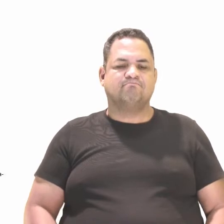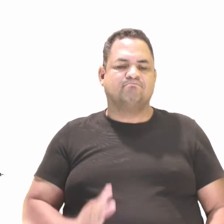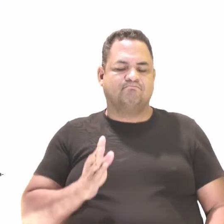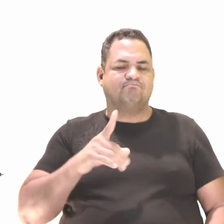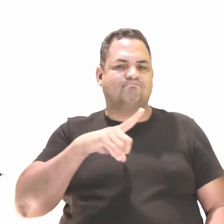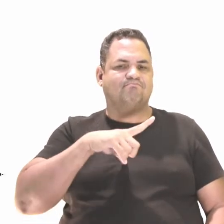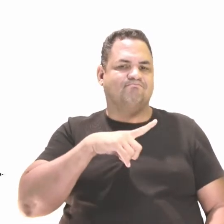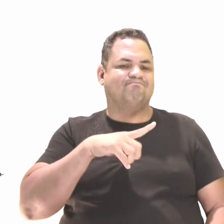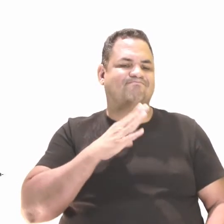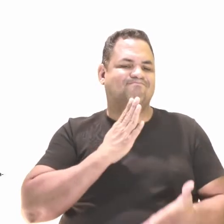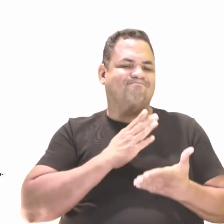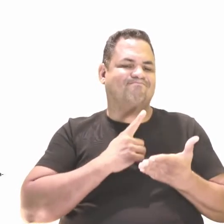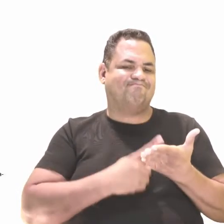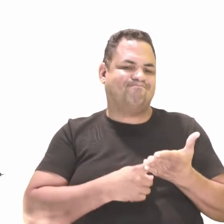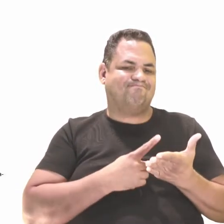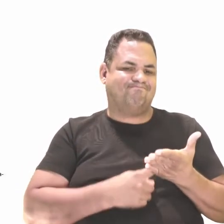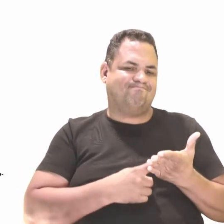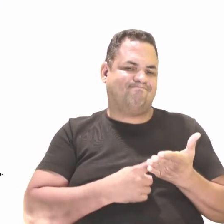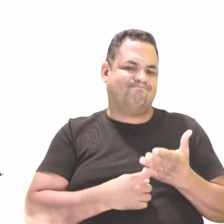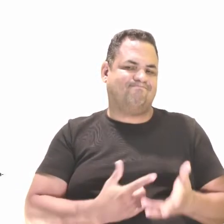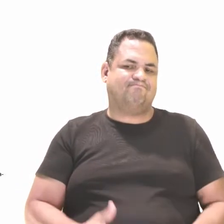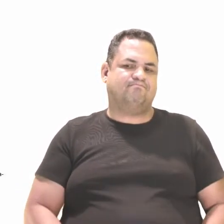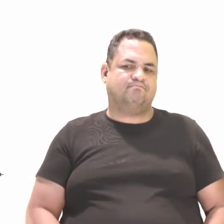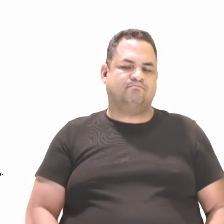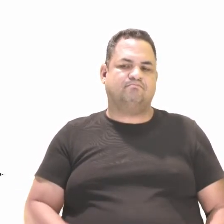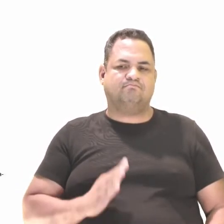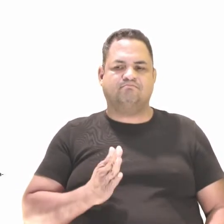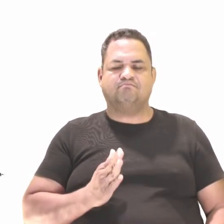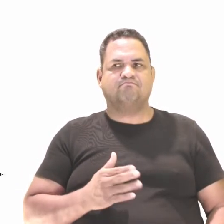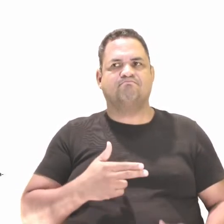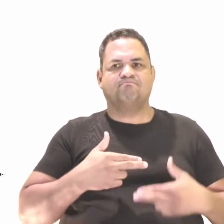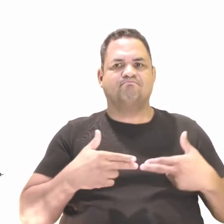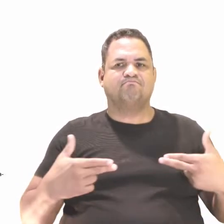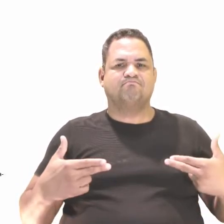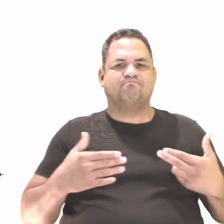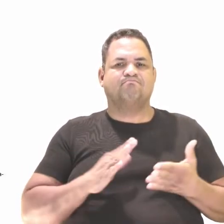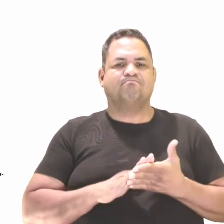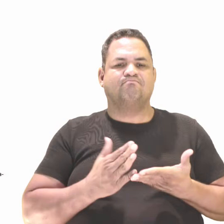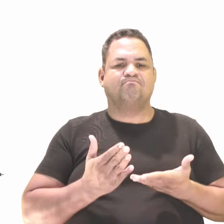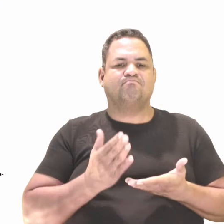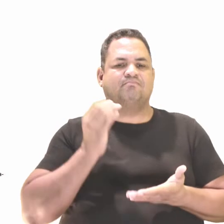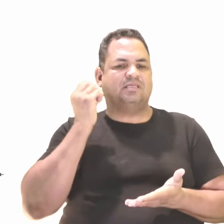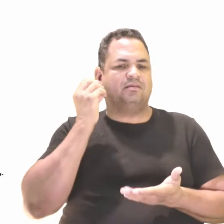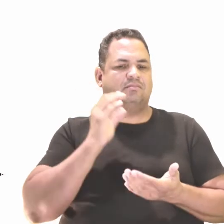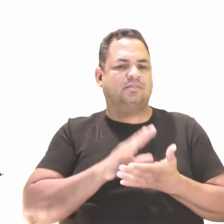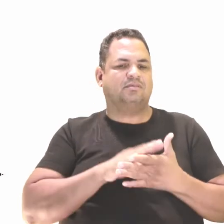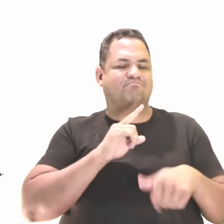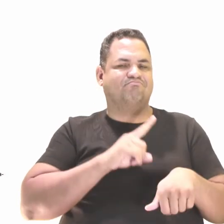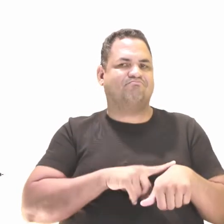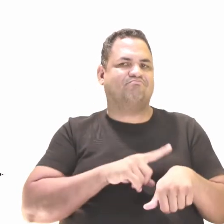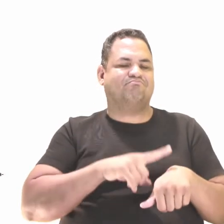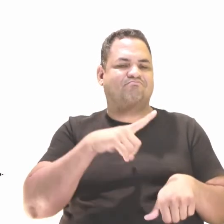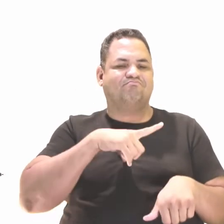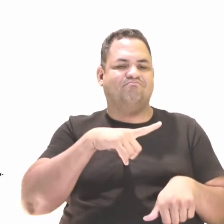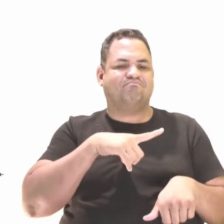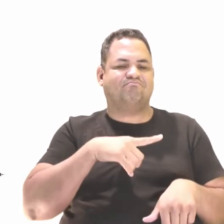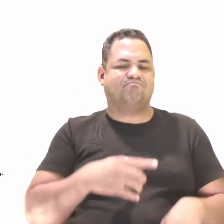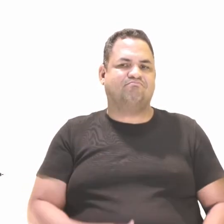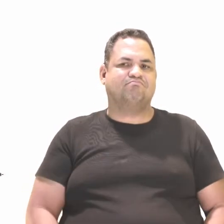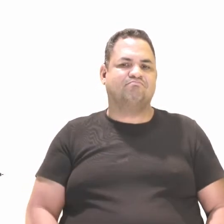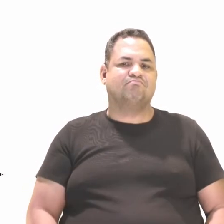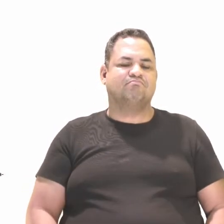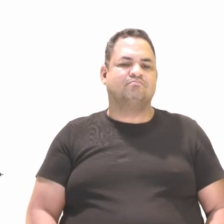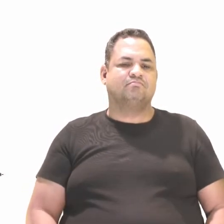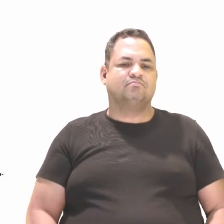compromisso. É aquela questão que você diz que já tem alguma coisa em mente, já tem algo marcado. Ou então apenas I